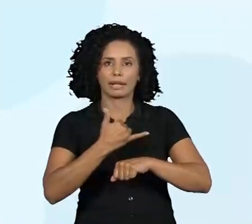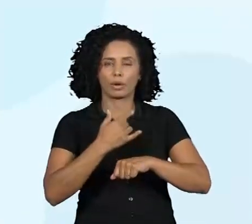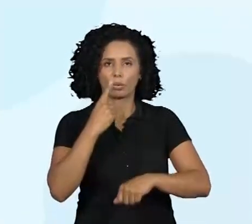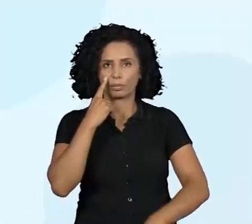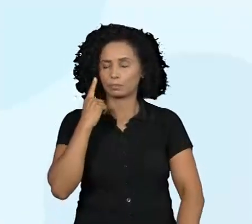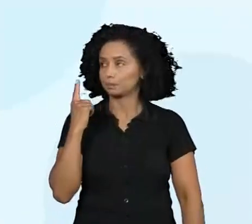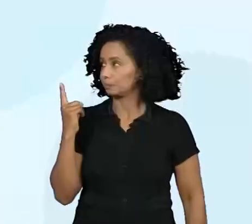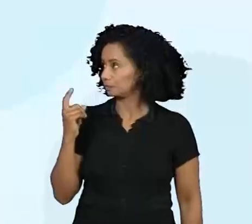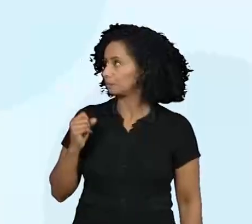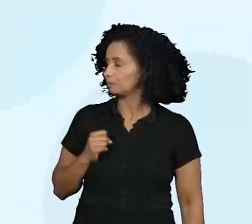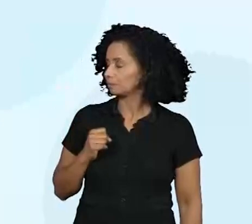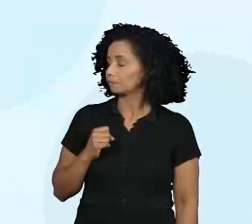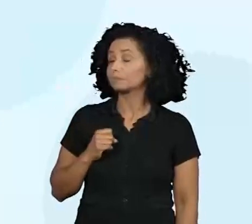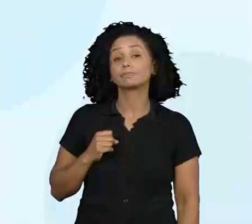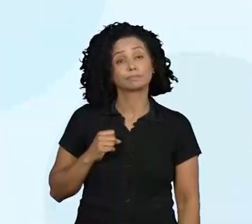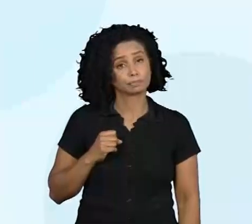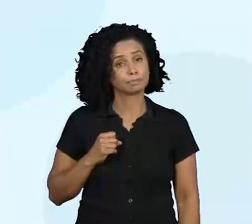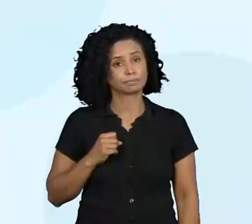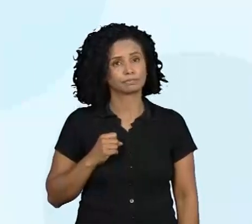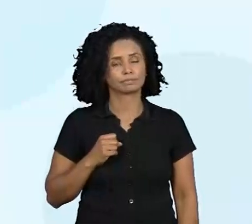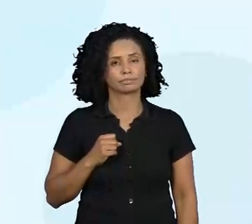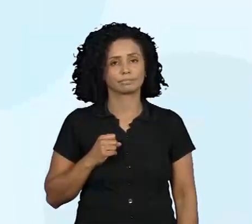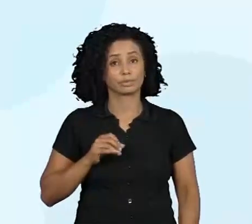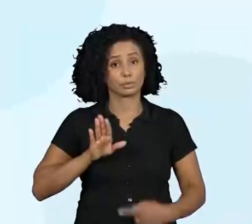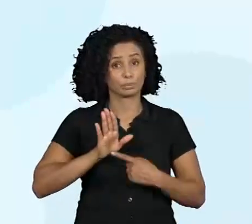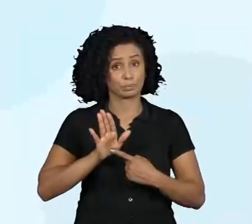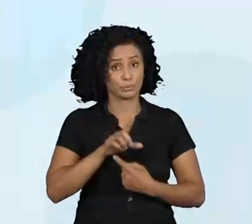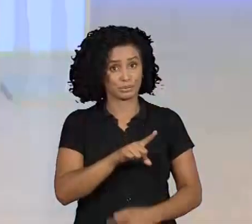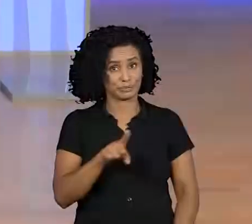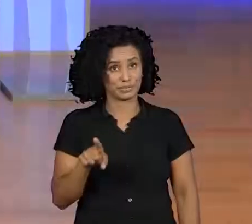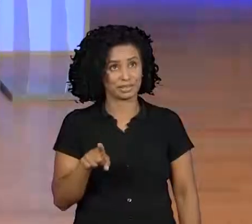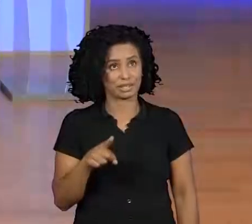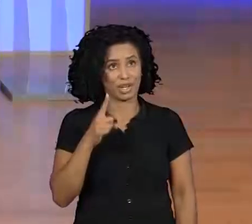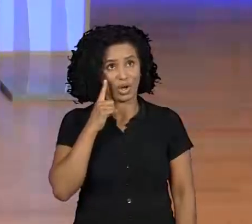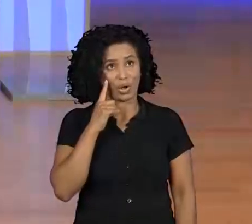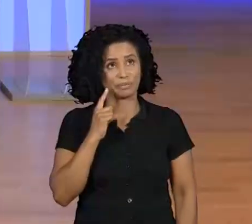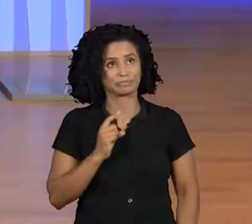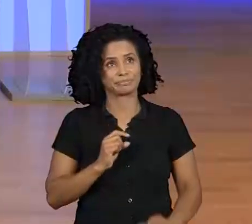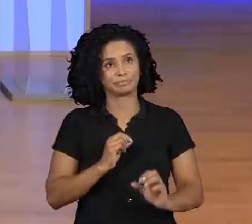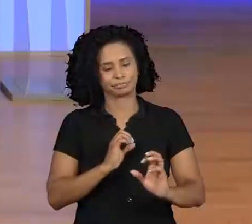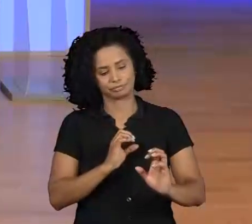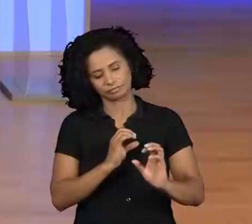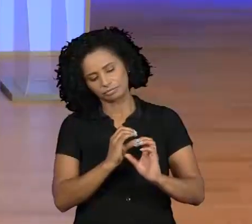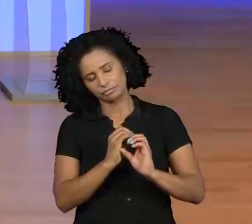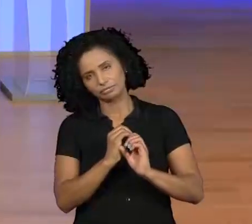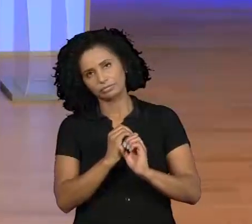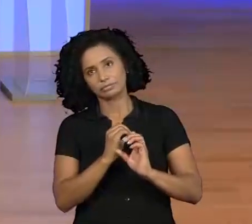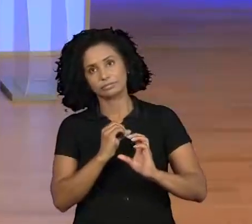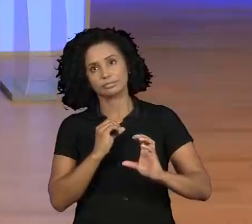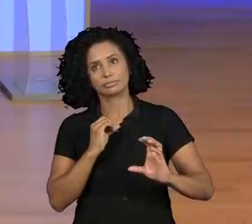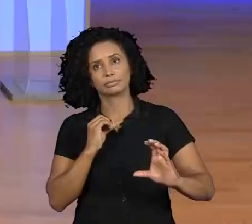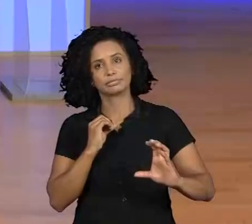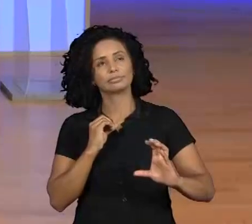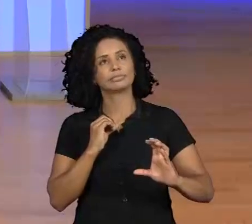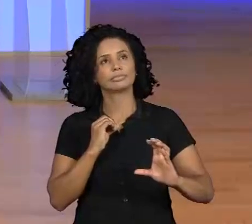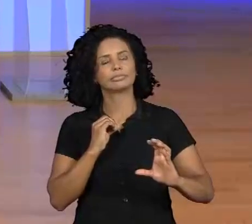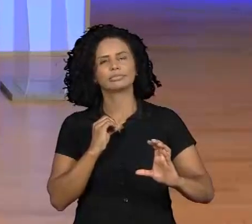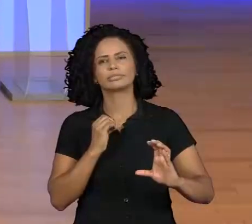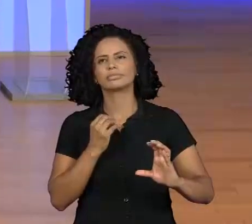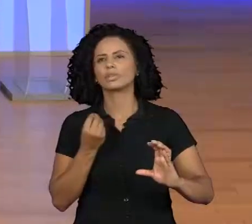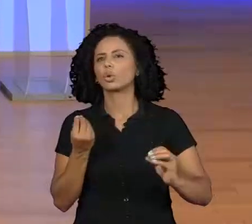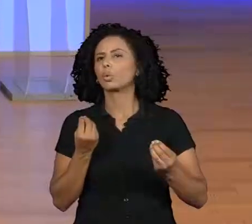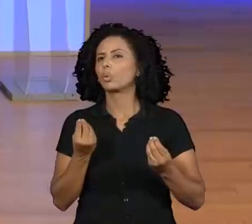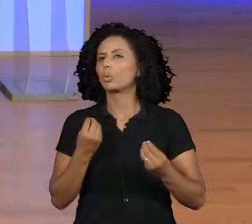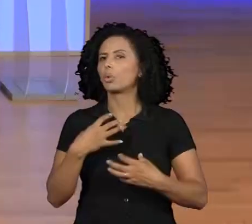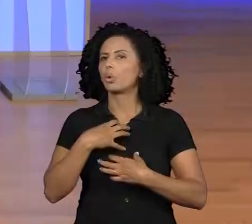eu tenho um, inclusive, aqui nas minhas mãos, hein, Pro? Sim. Um instrumento muito semelhante a esse aí. E como é que ele produz som,